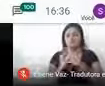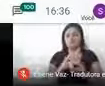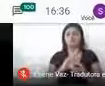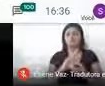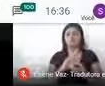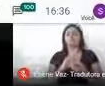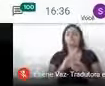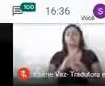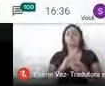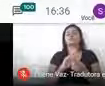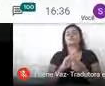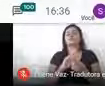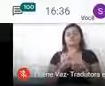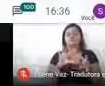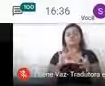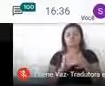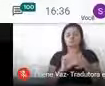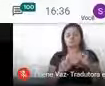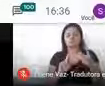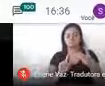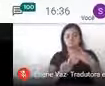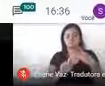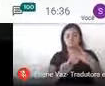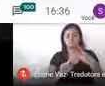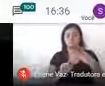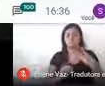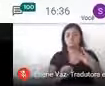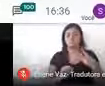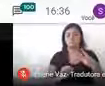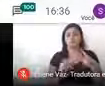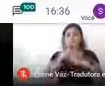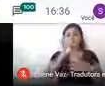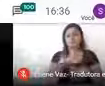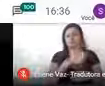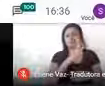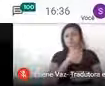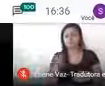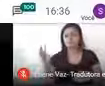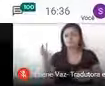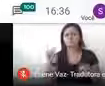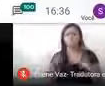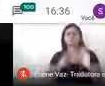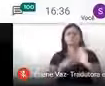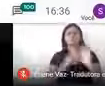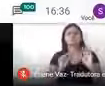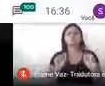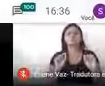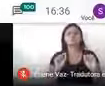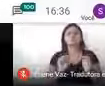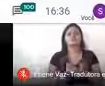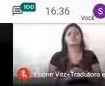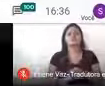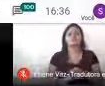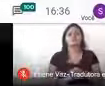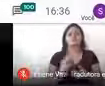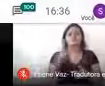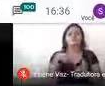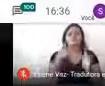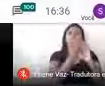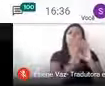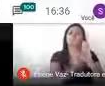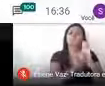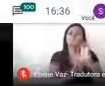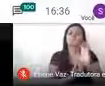pluridimensional, que são os parâmetros adotados no projeto ALMA, o projeto